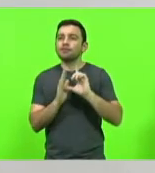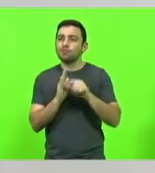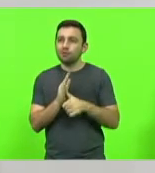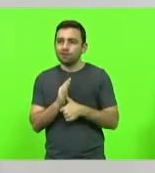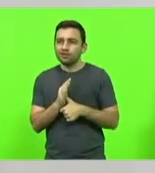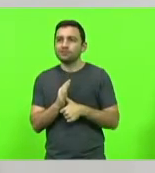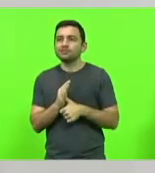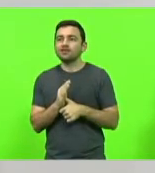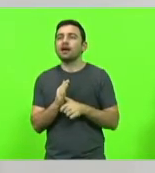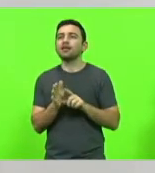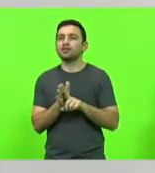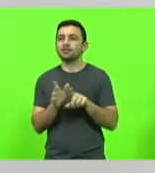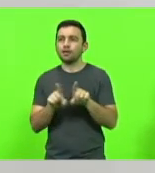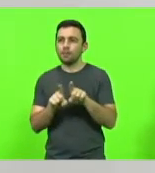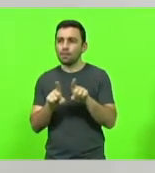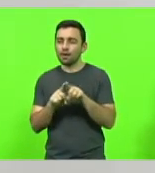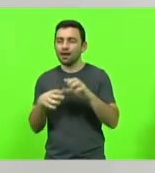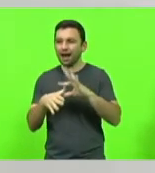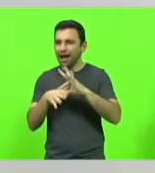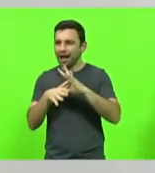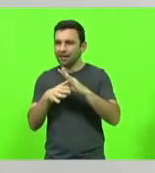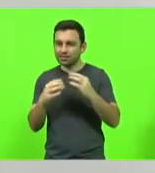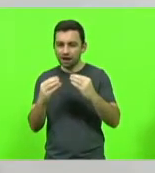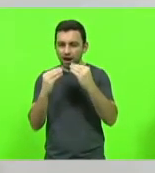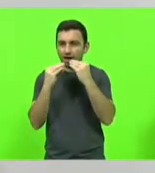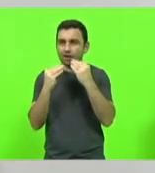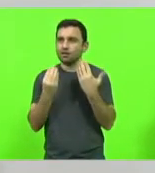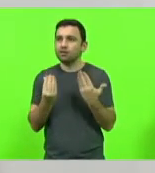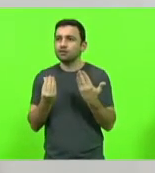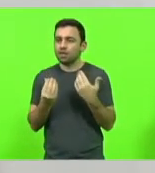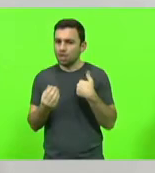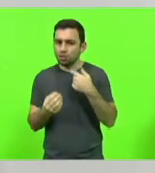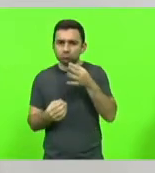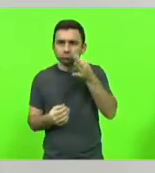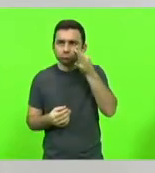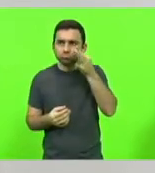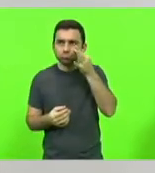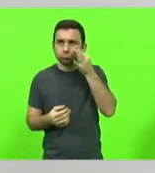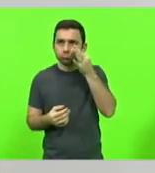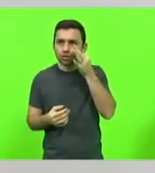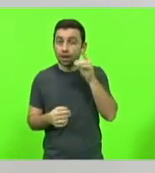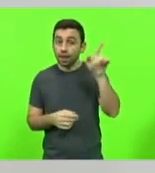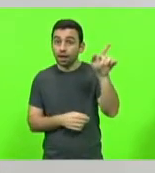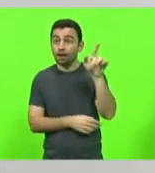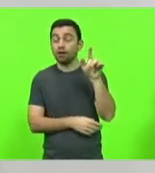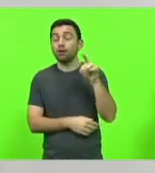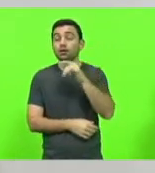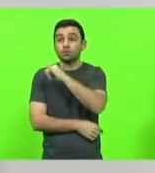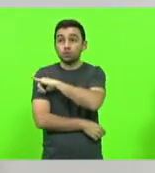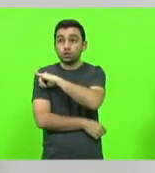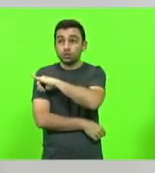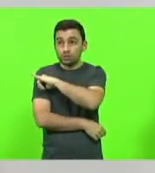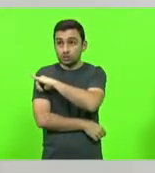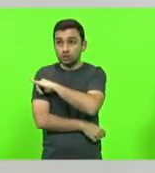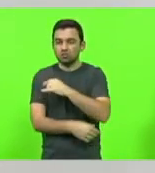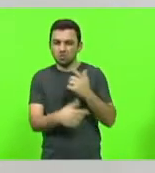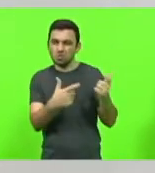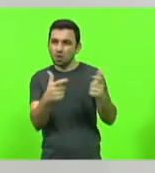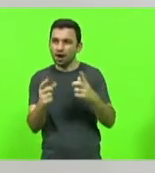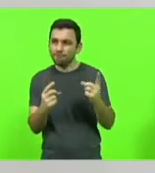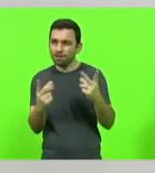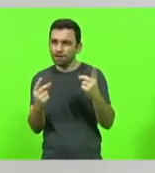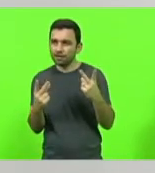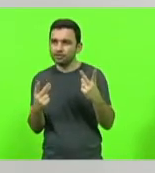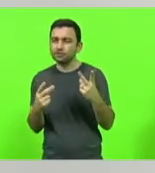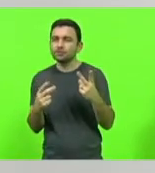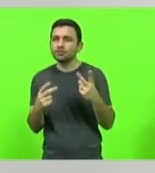as análises do hambúrguer. Então, aí eu acompanhei também essas análises do hambúrguer no Rio de Janeiro, em fast foods no Rio de Janeiro, e que a